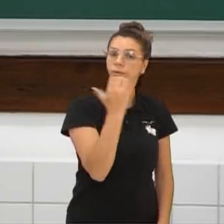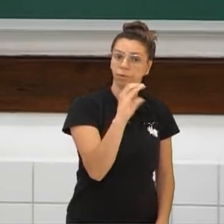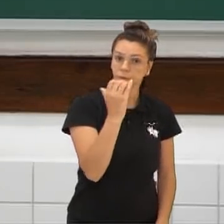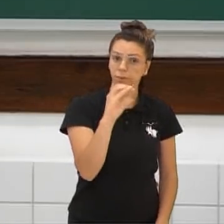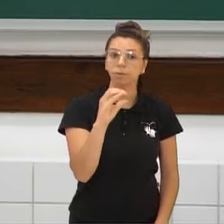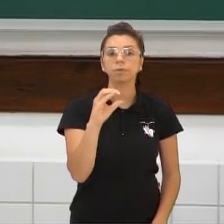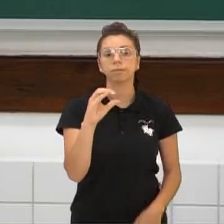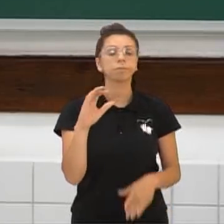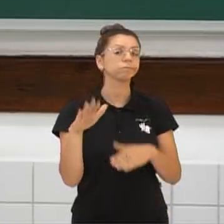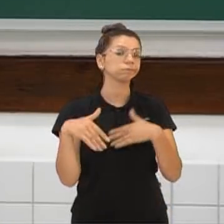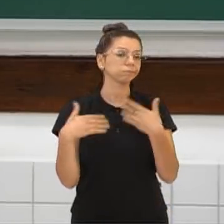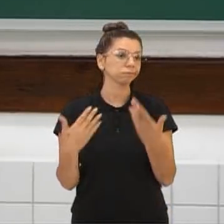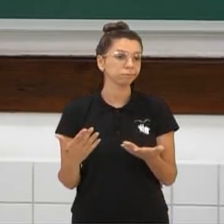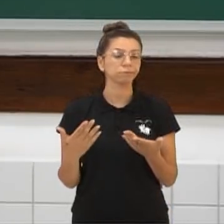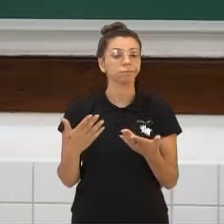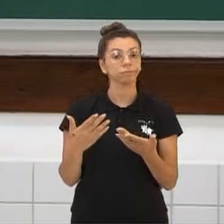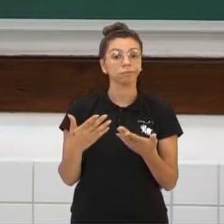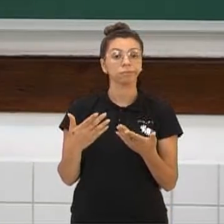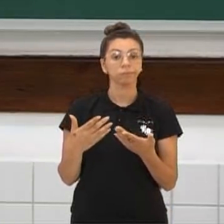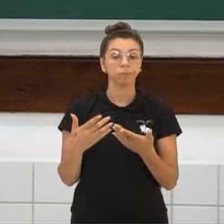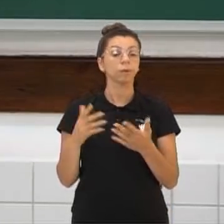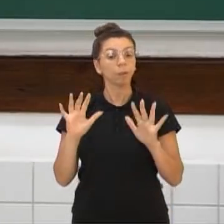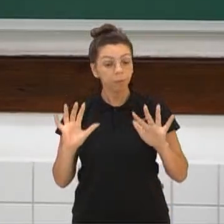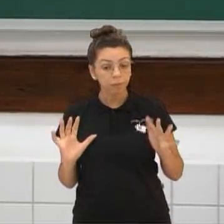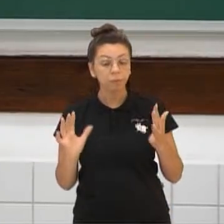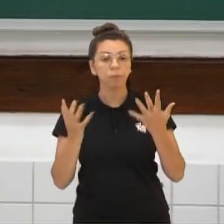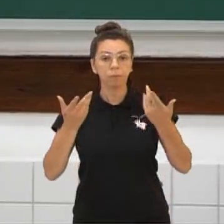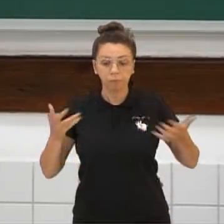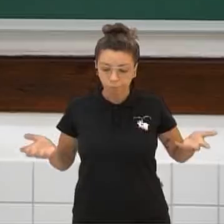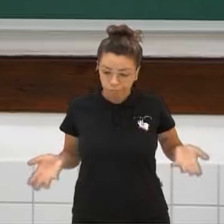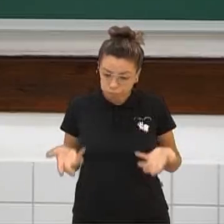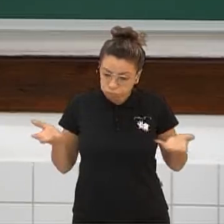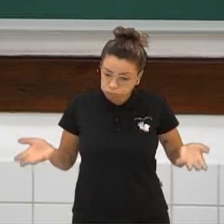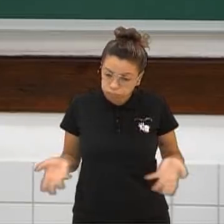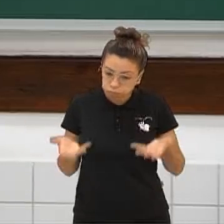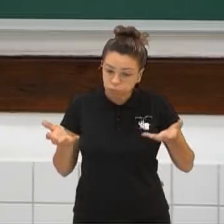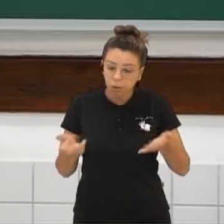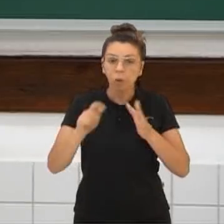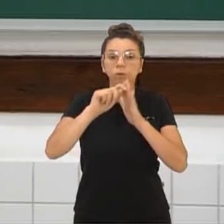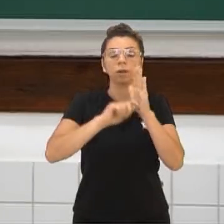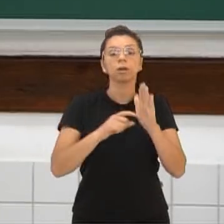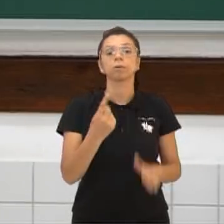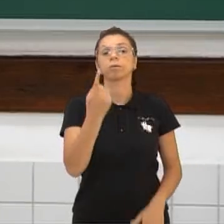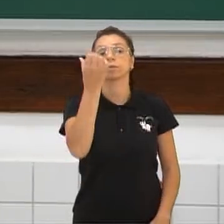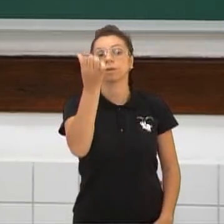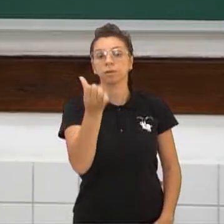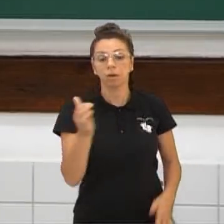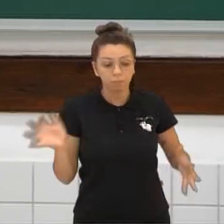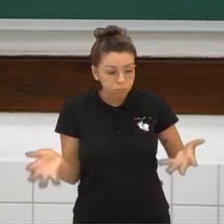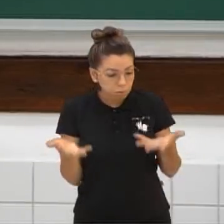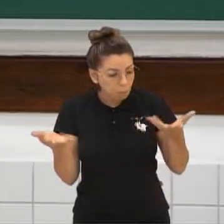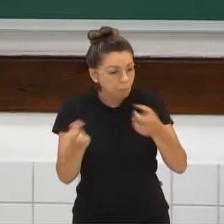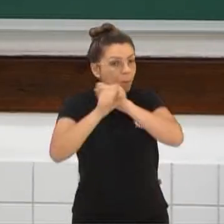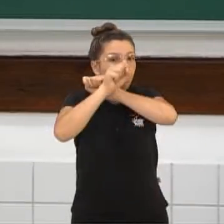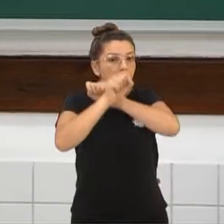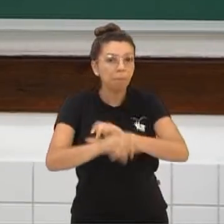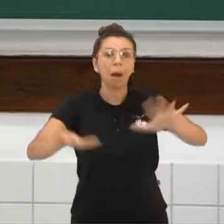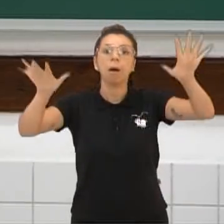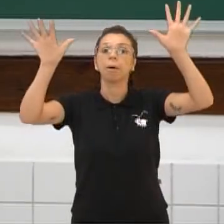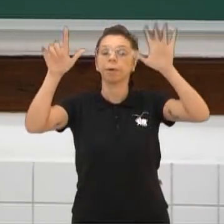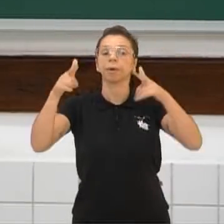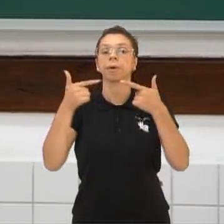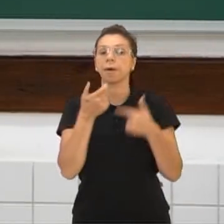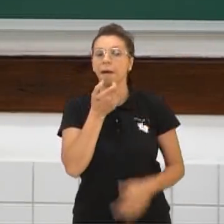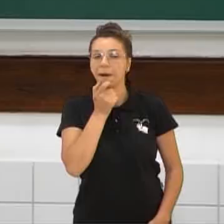e foi esse evento que ajudou lá no século XVI também a espalhar, né, a divulgar a língua